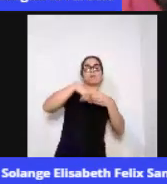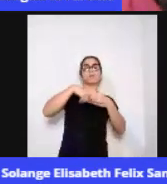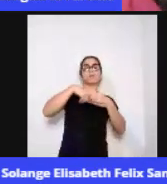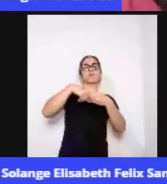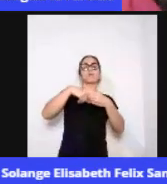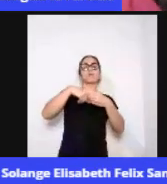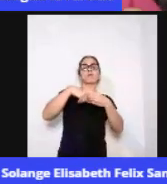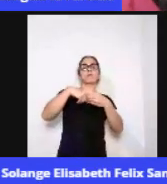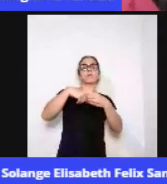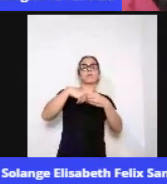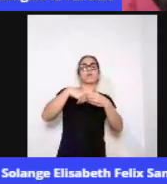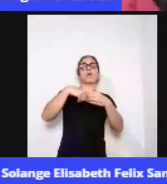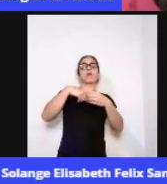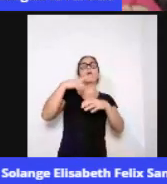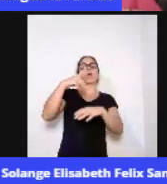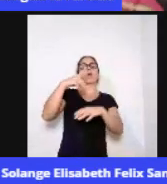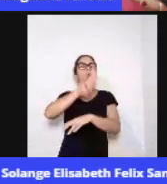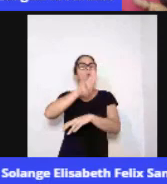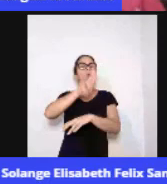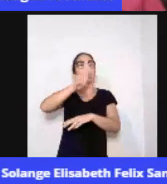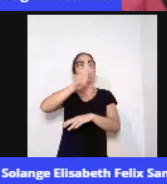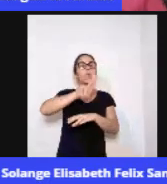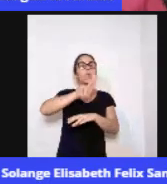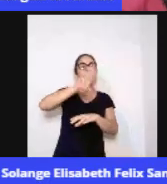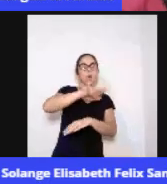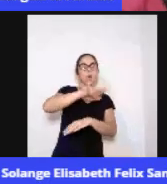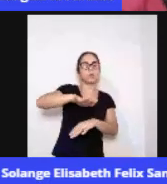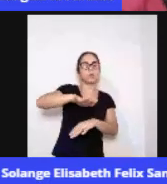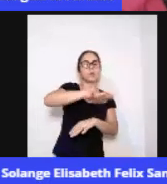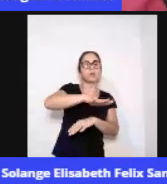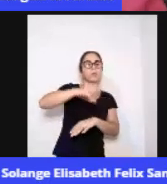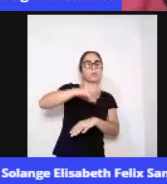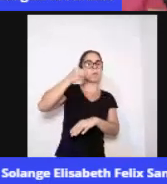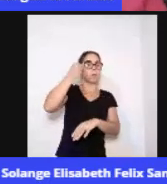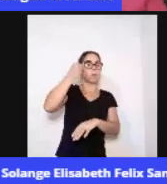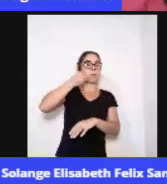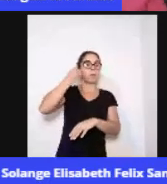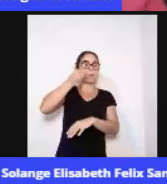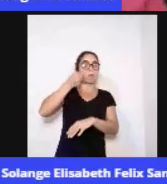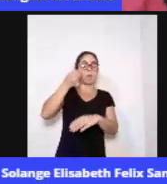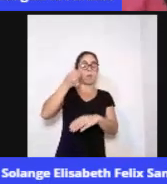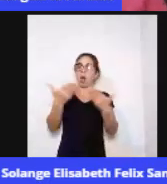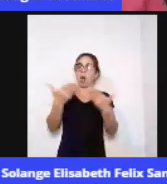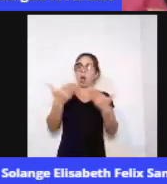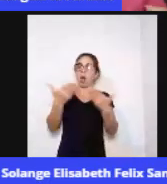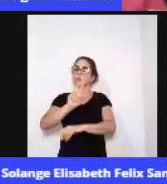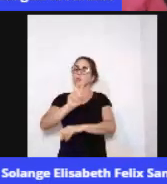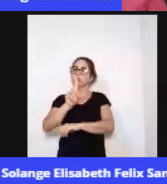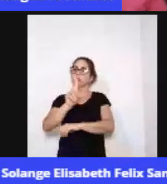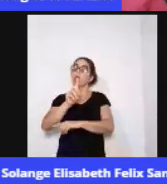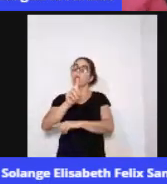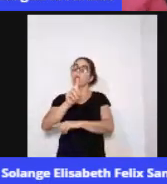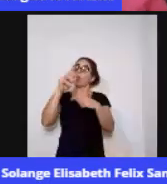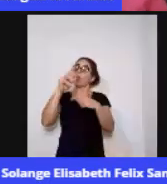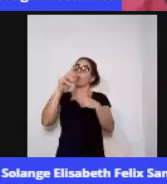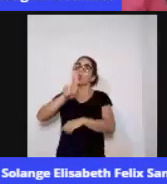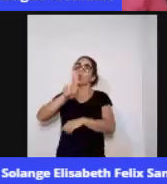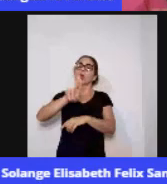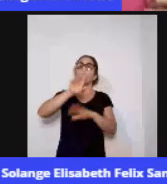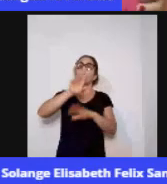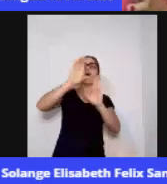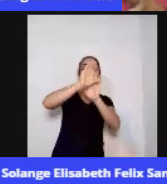campos de experiências? Não, agora eu vou utilizar o referencial curricular,